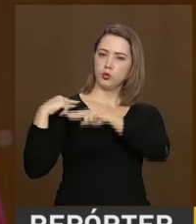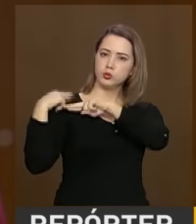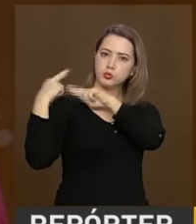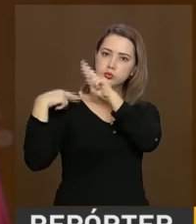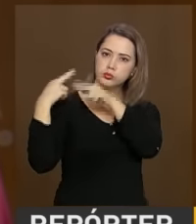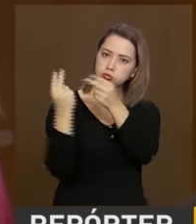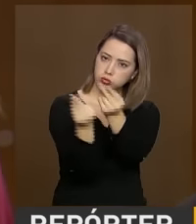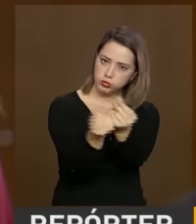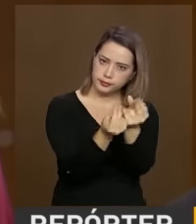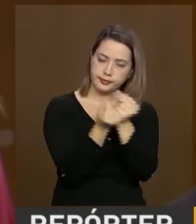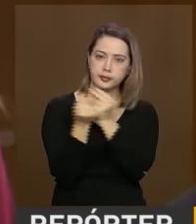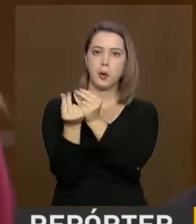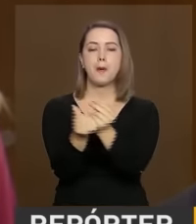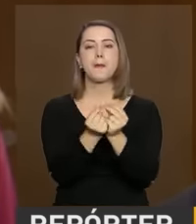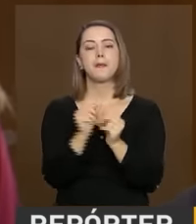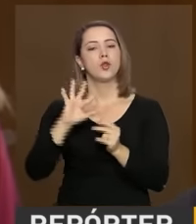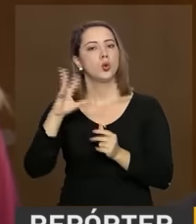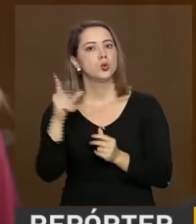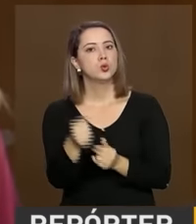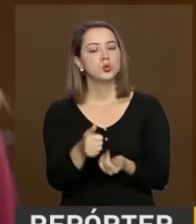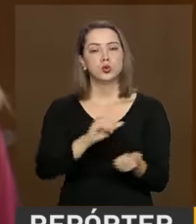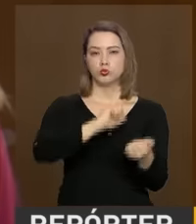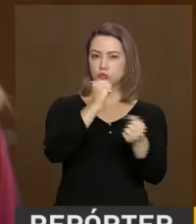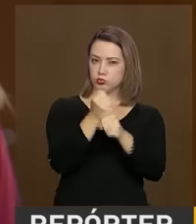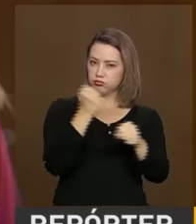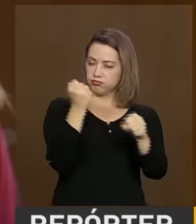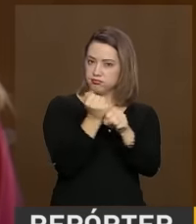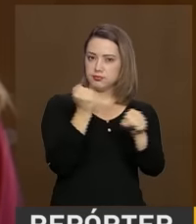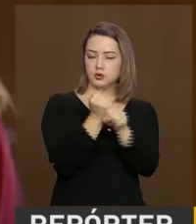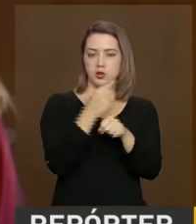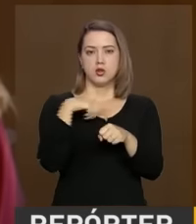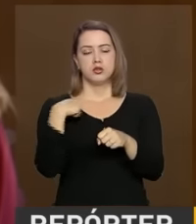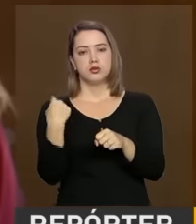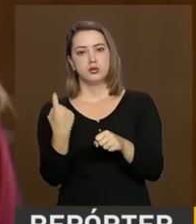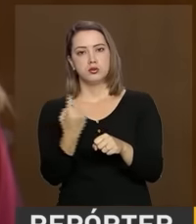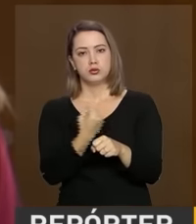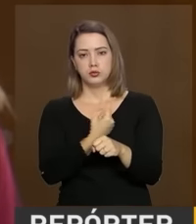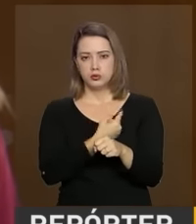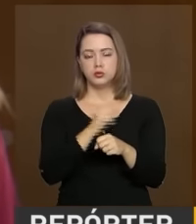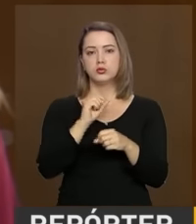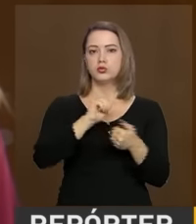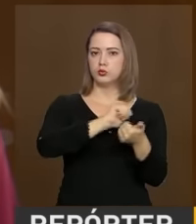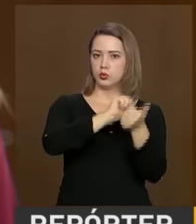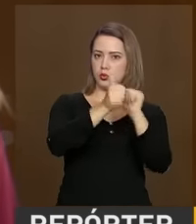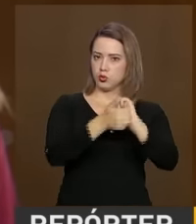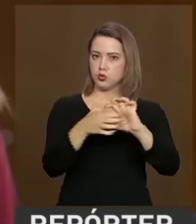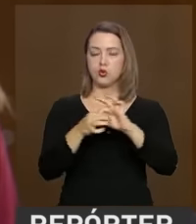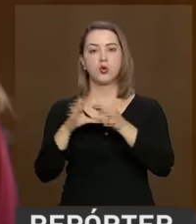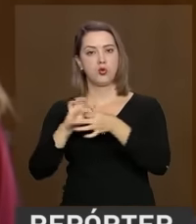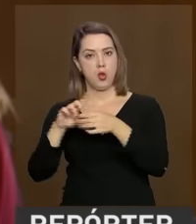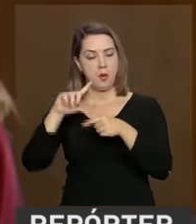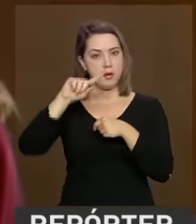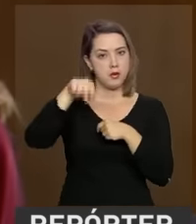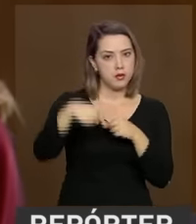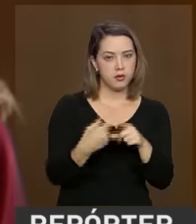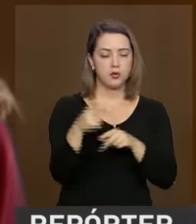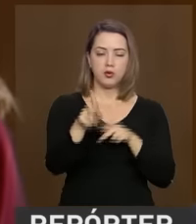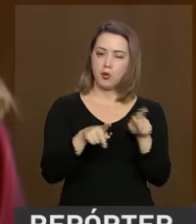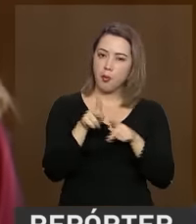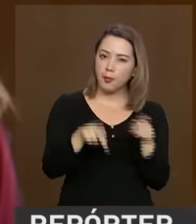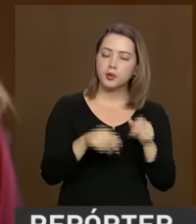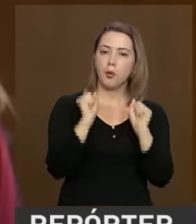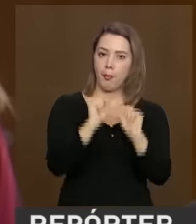é material. Todas essas instalações que estão sendo construídas para os Jogos Olímpicos serão utilizadas pela